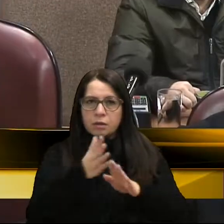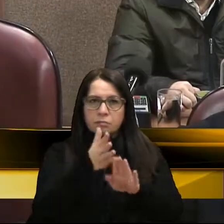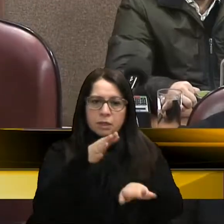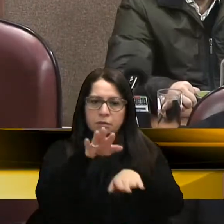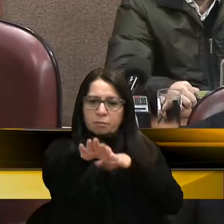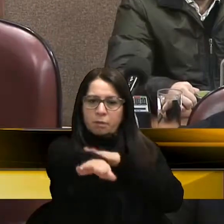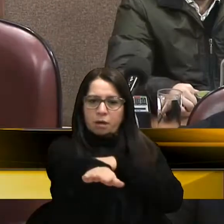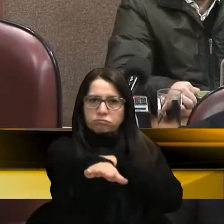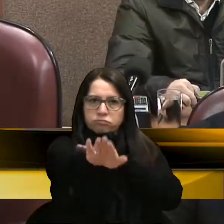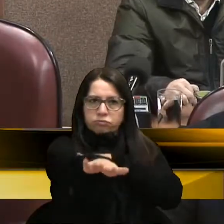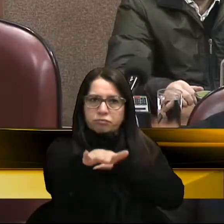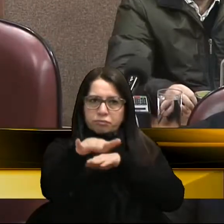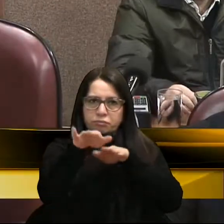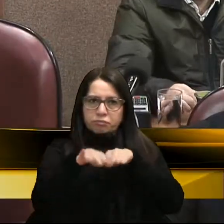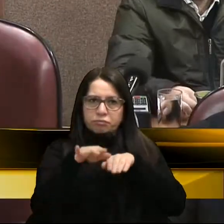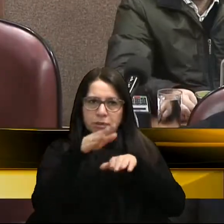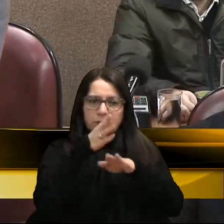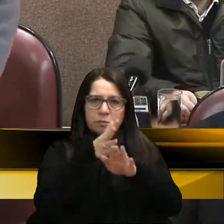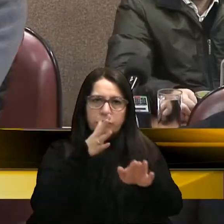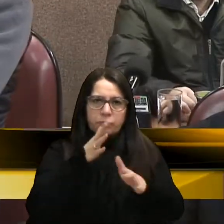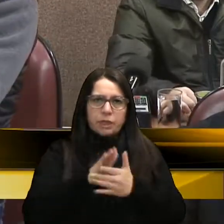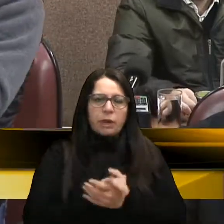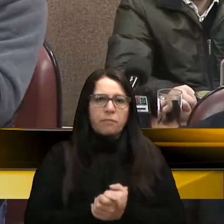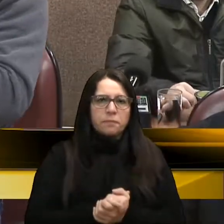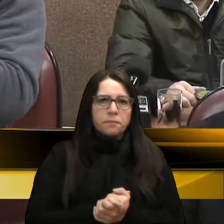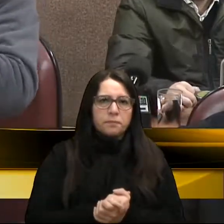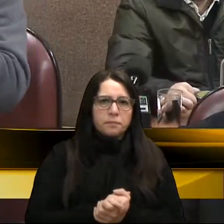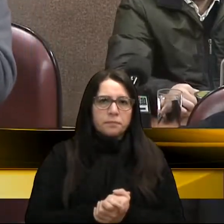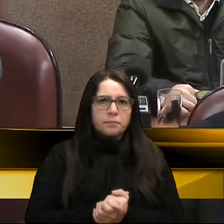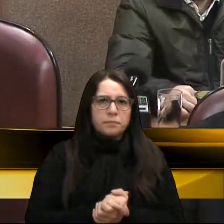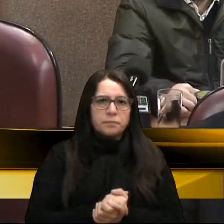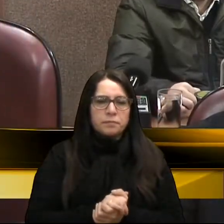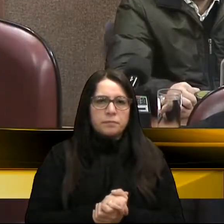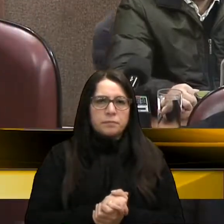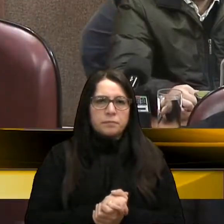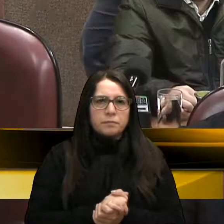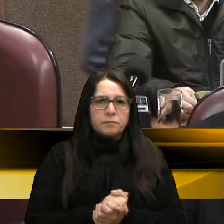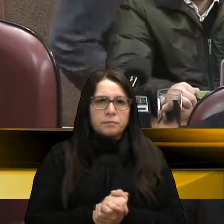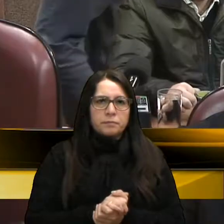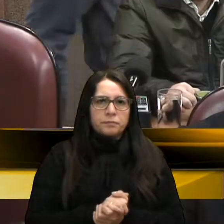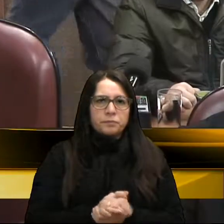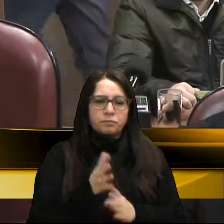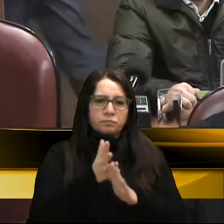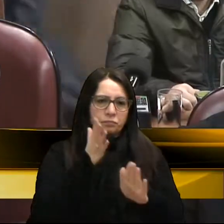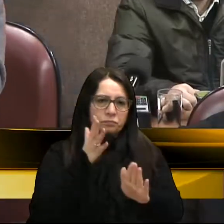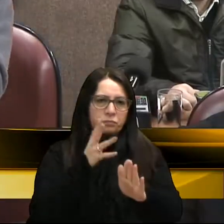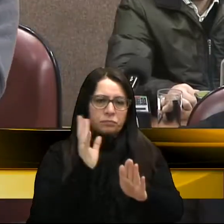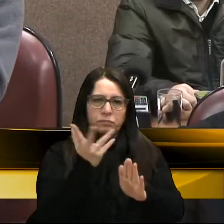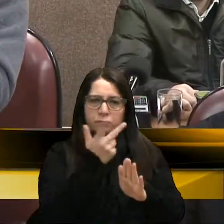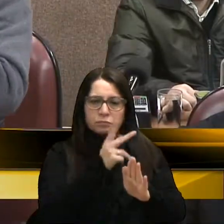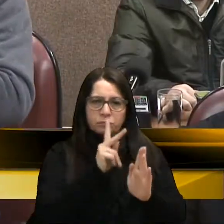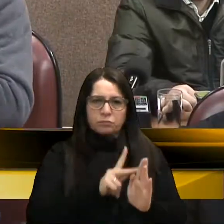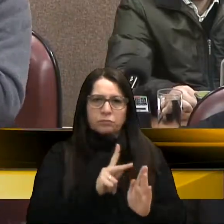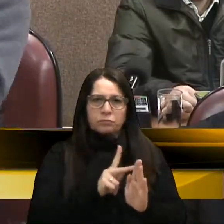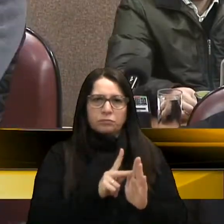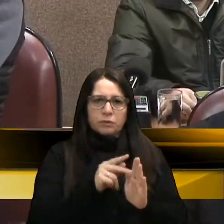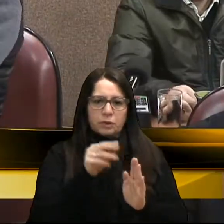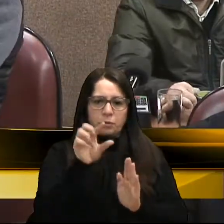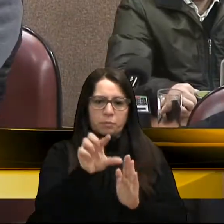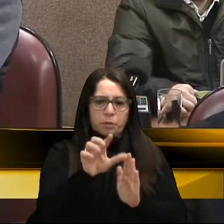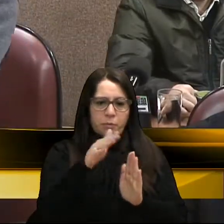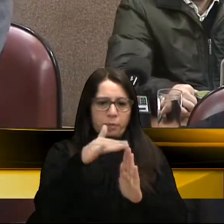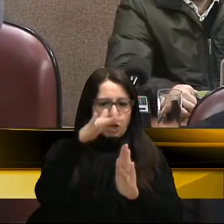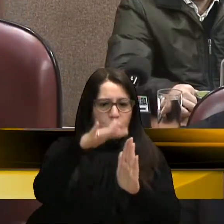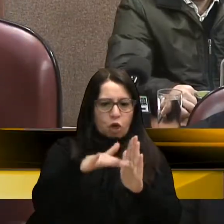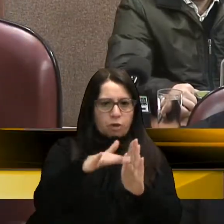dar aquela distância ali do colega. Em fila, todo mundo, né? Do menor ao maior,